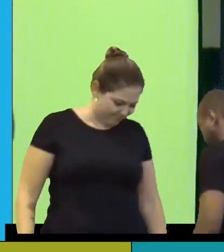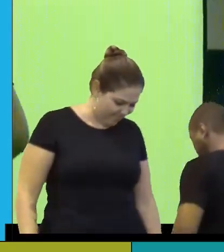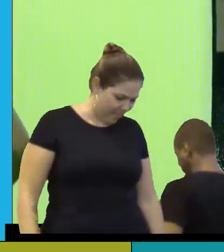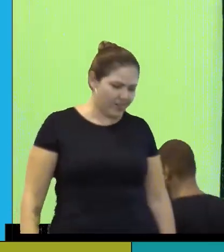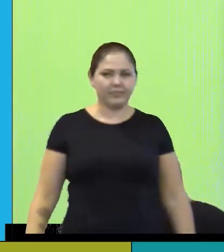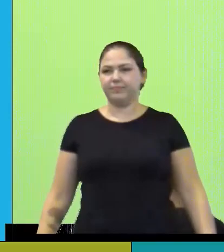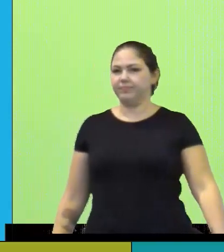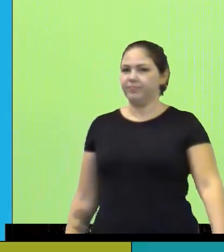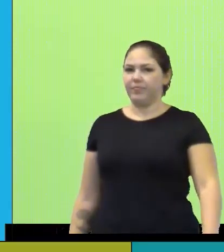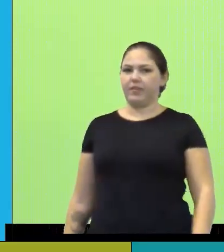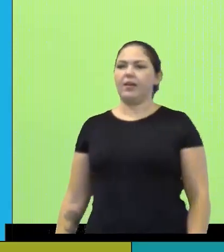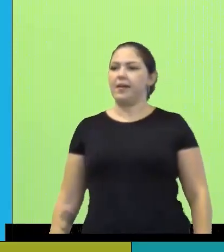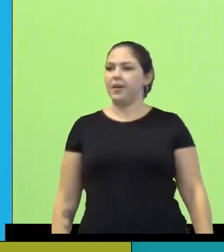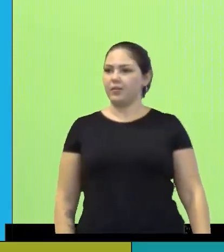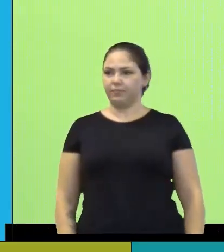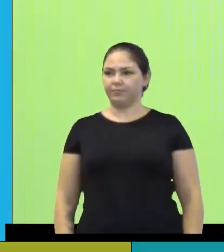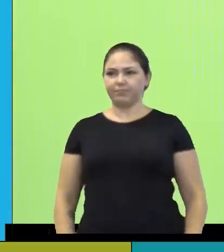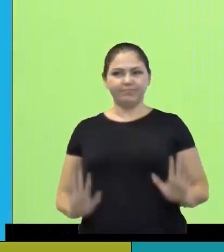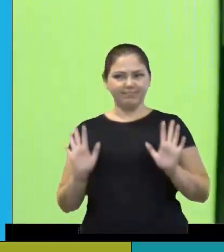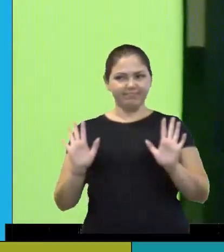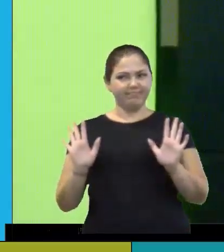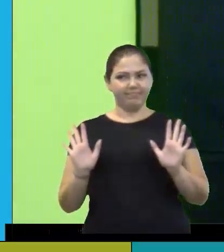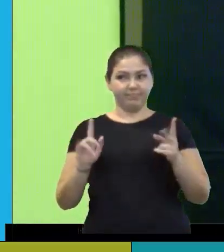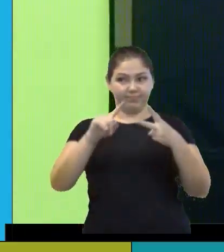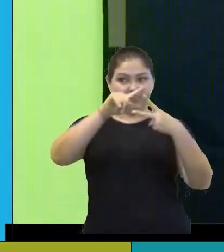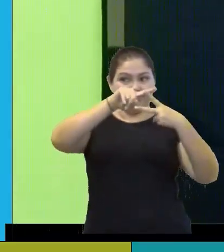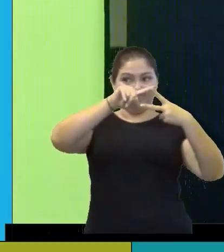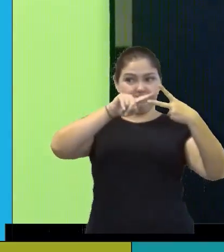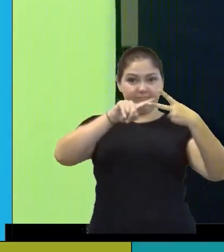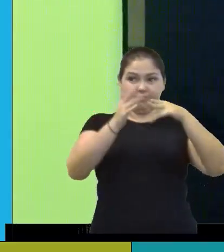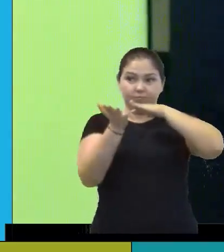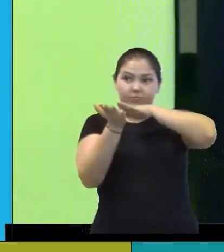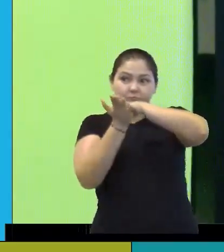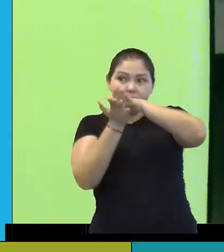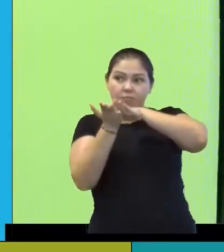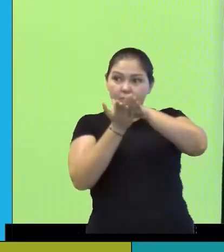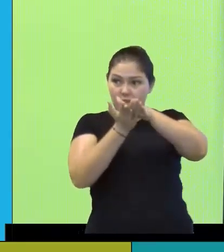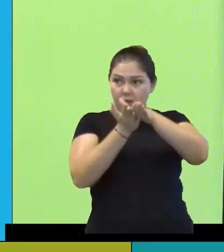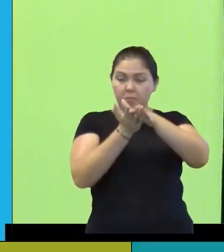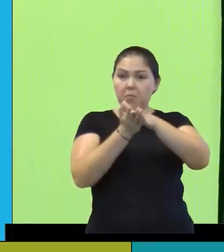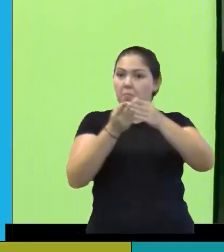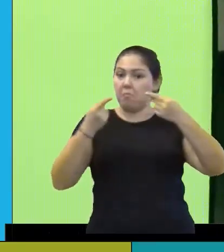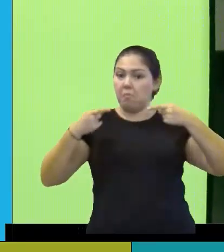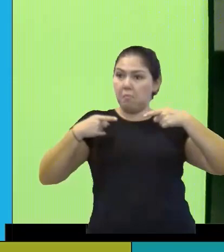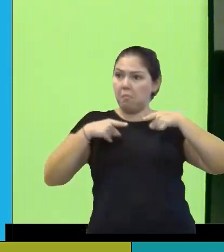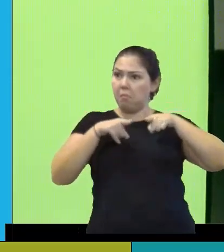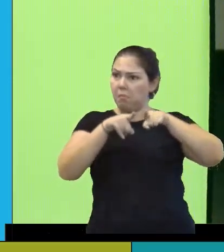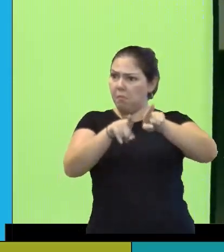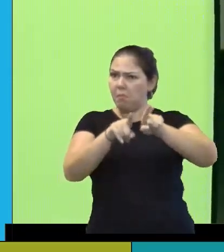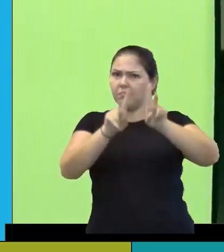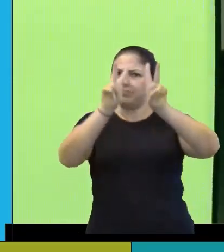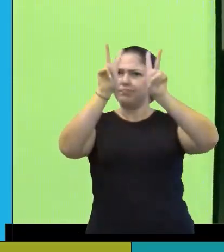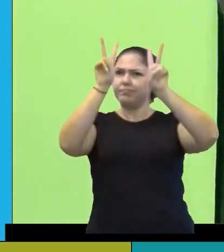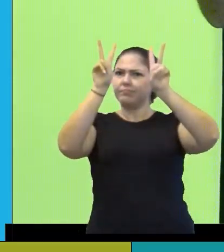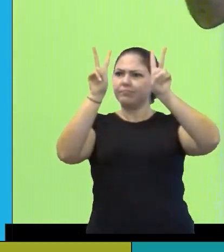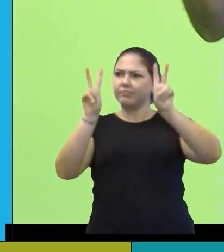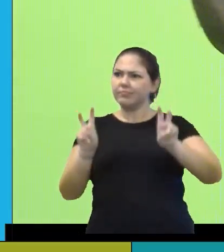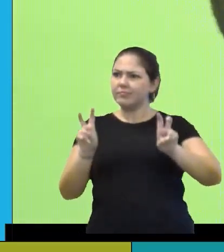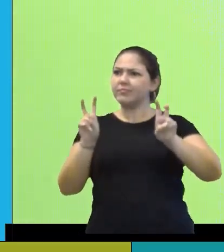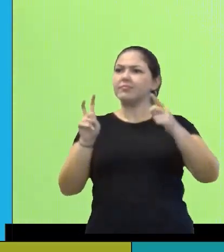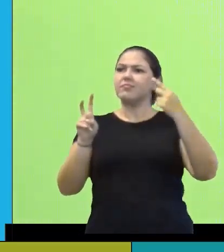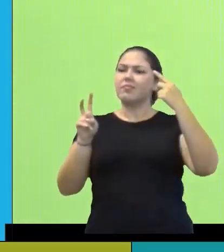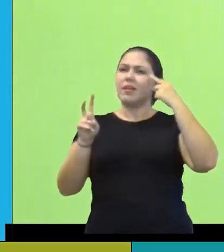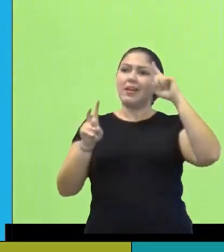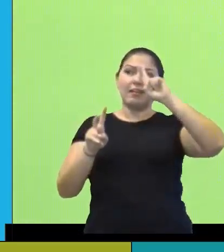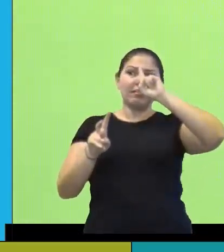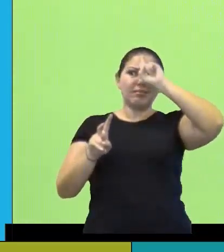diametralmente opostas foram publicadas ao mesmo tempo, eu te pergunto, qual das